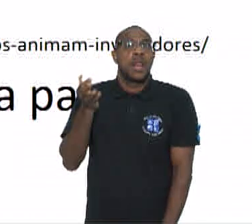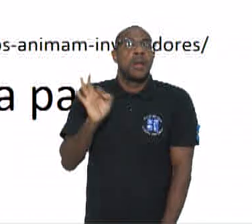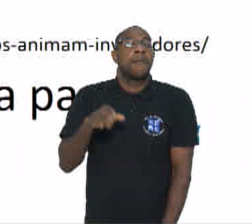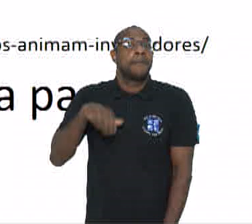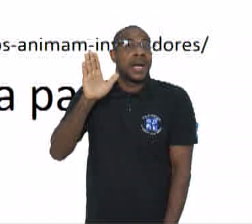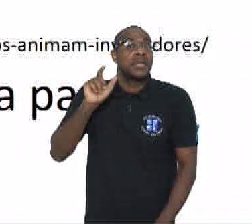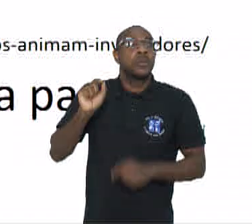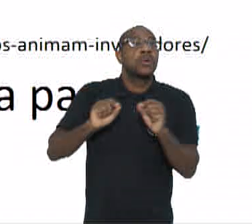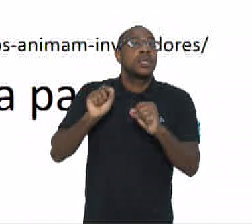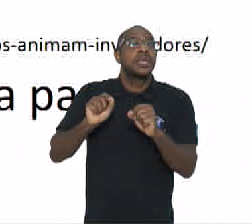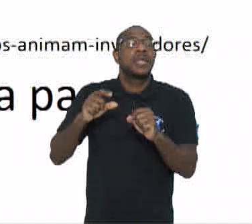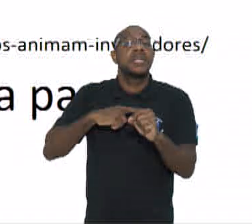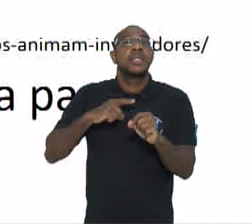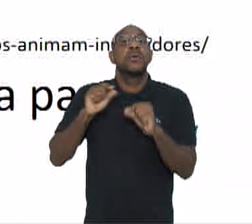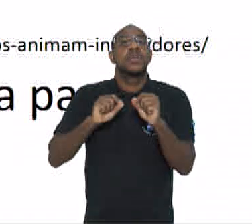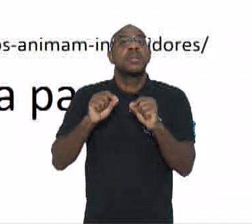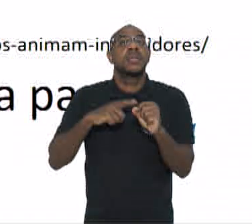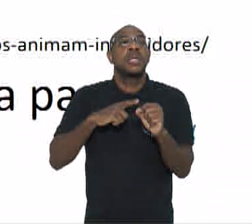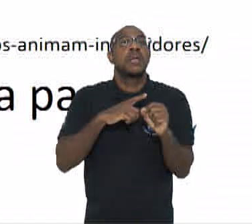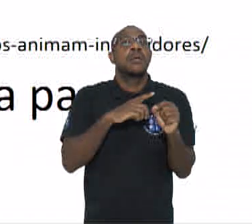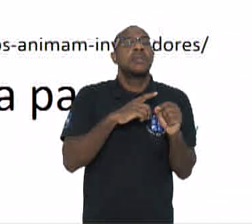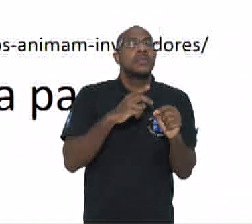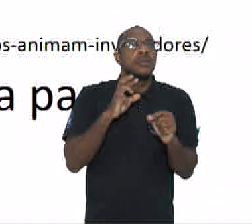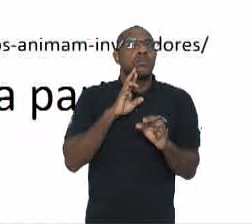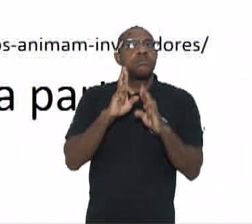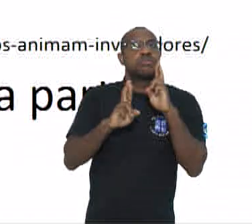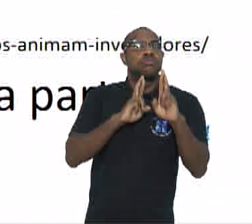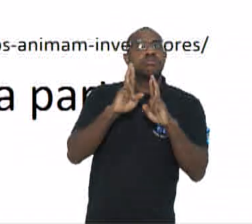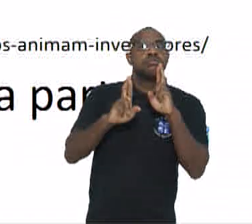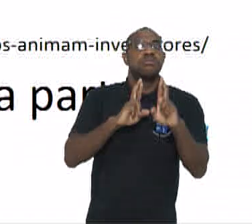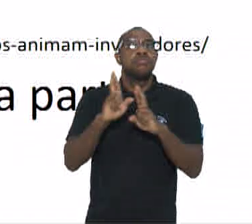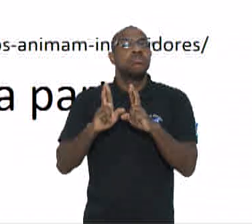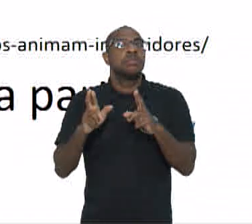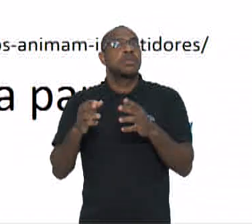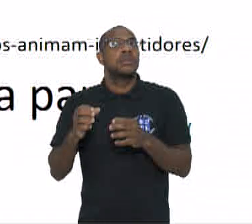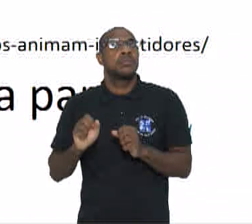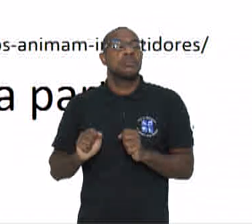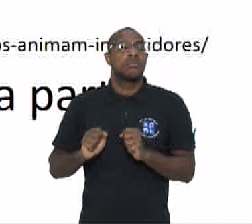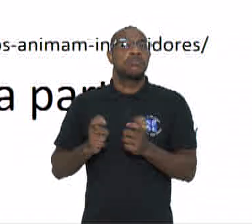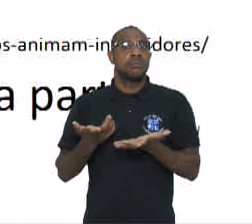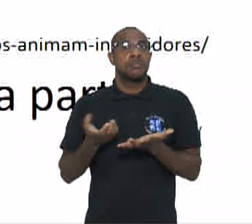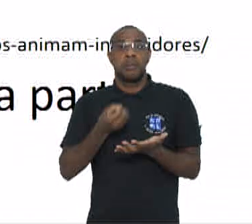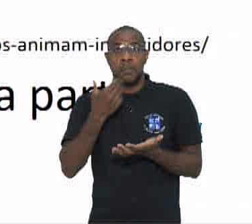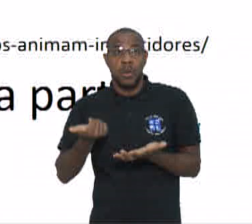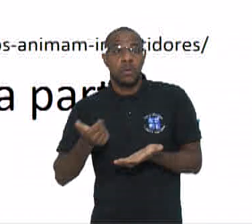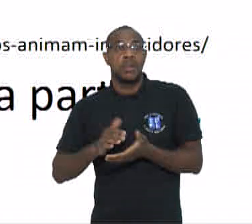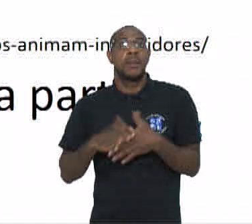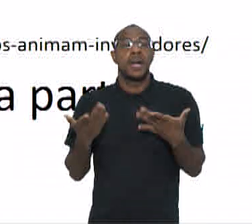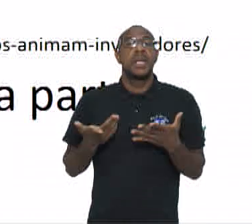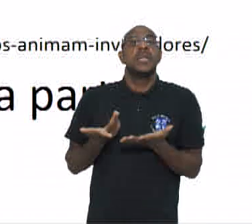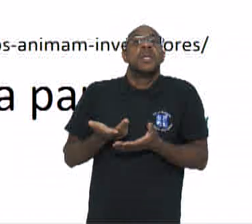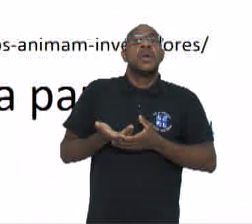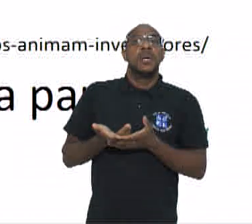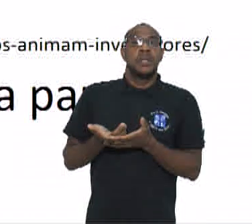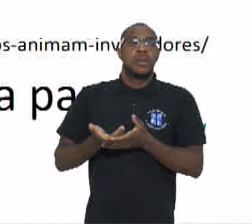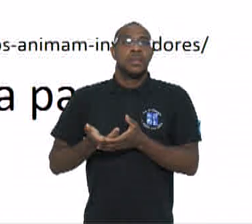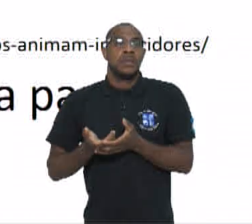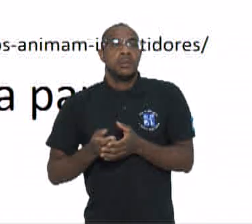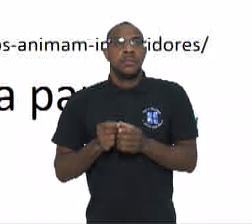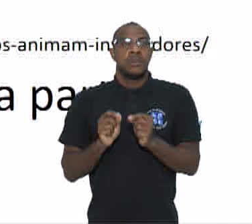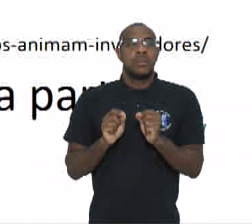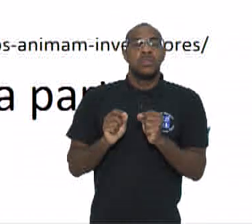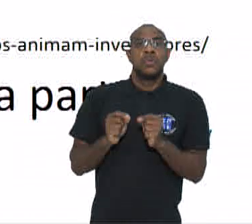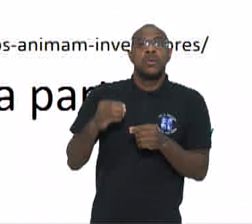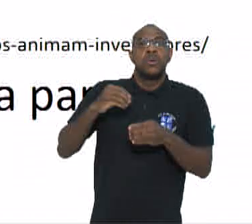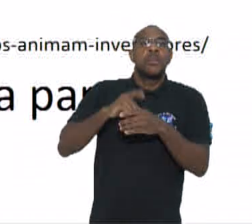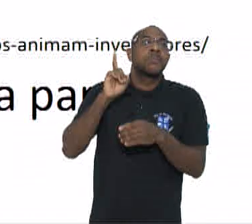desculpem, elas vêm dando um resultado surpreendente. O mercado americano é flexível mesmo, mas ninguém esperava